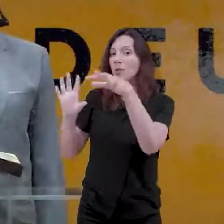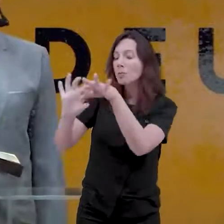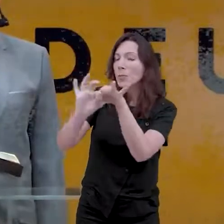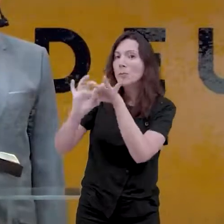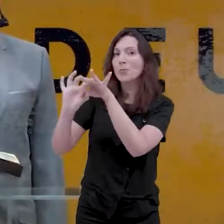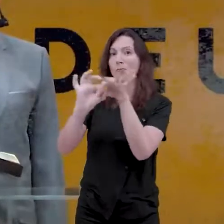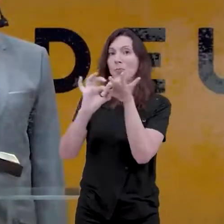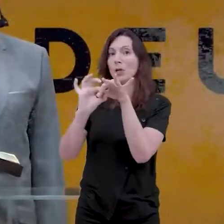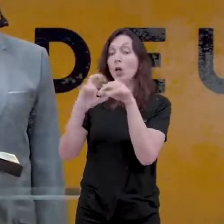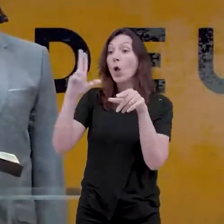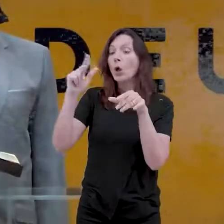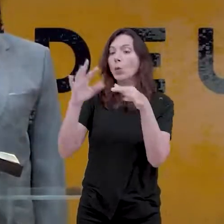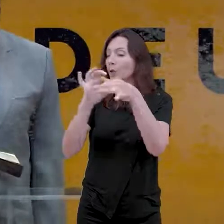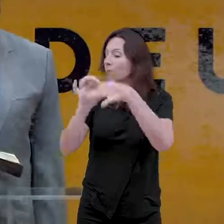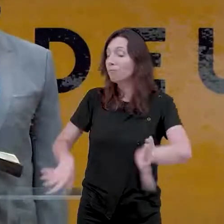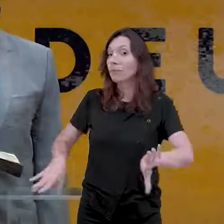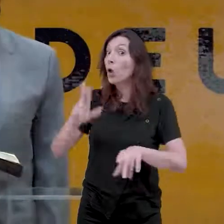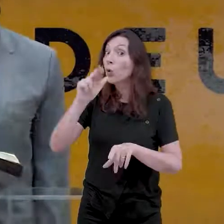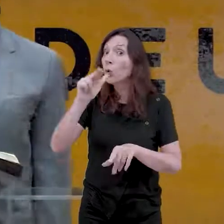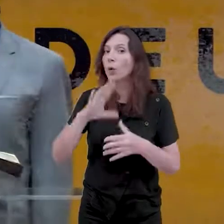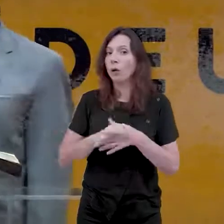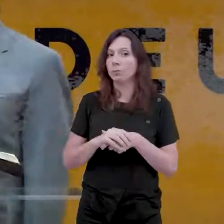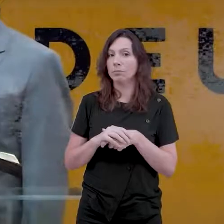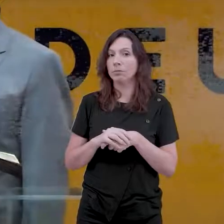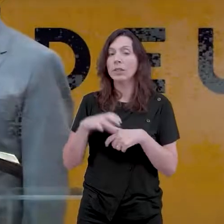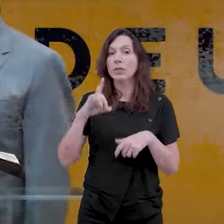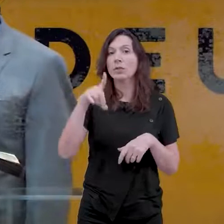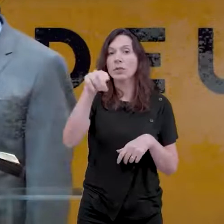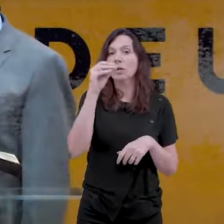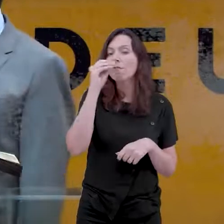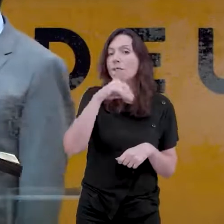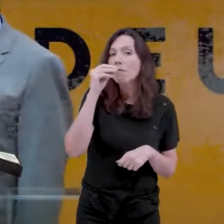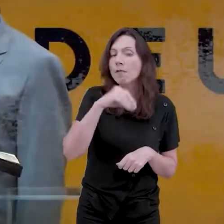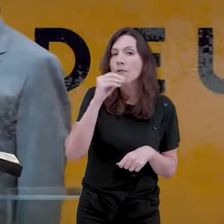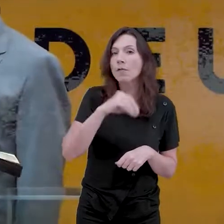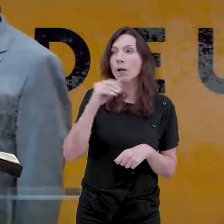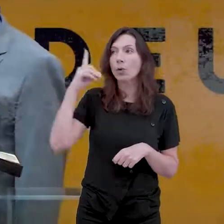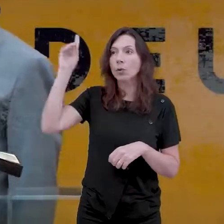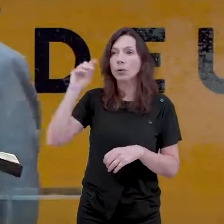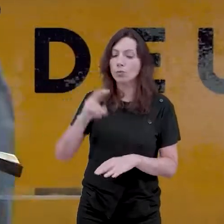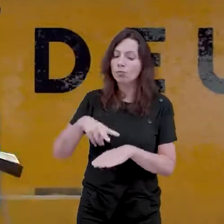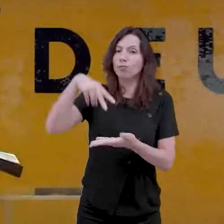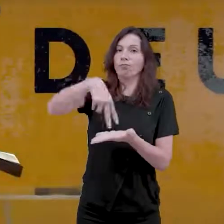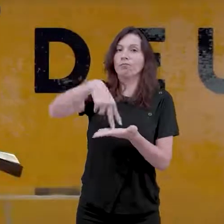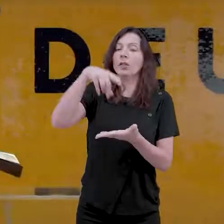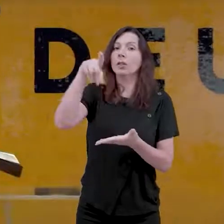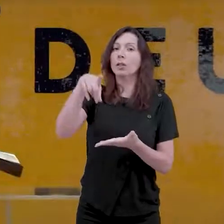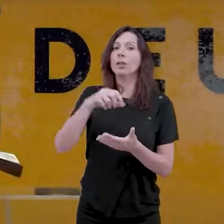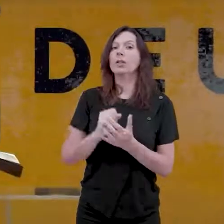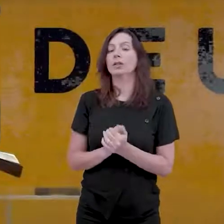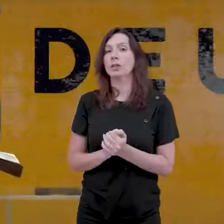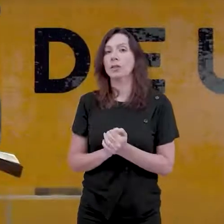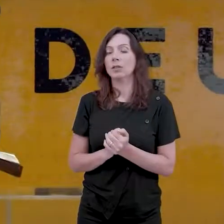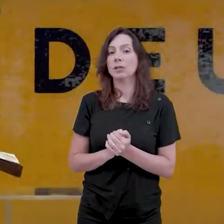Deus. Quando você fraqueja, Ele sustenta você, levanta você. Quando você cai, Ele restaura